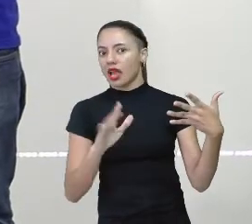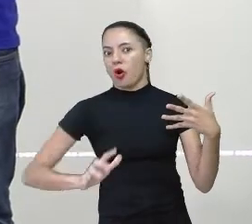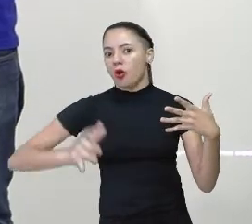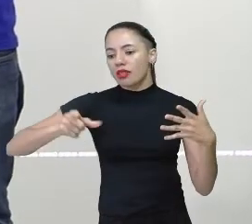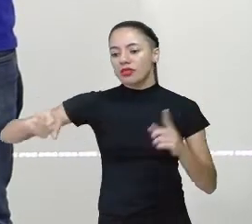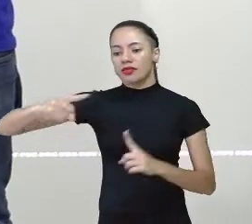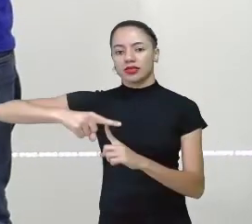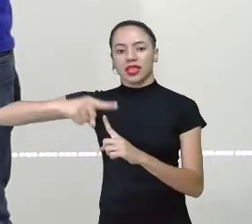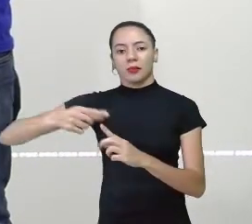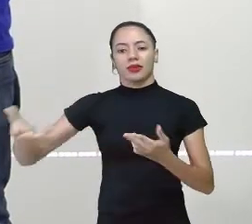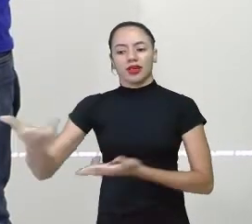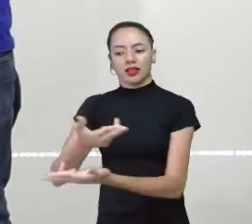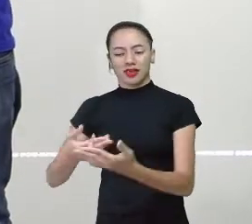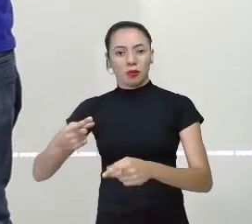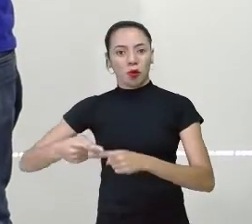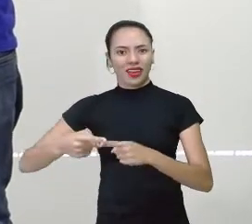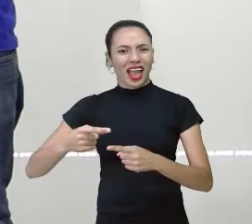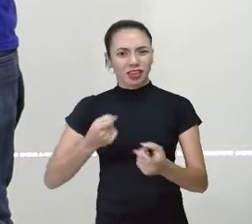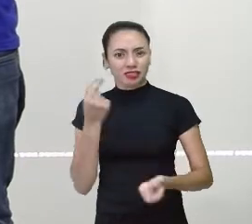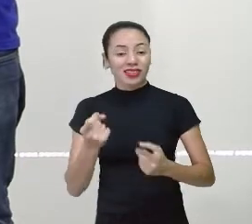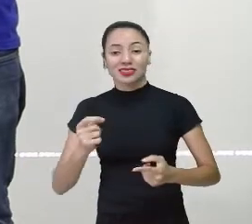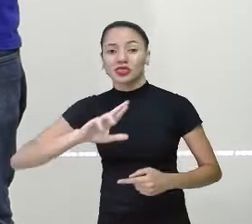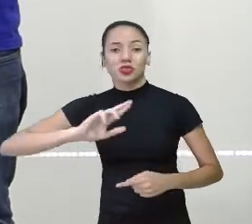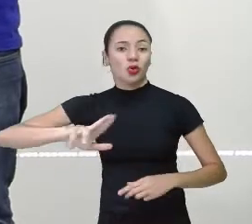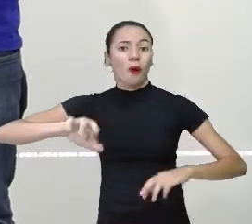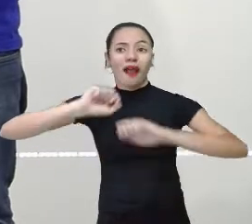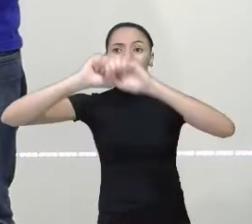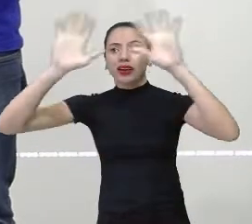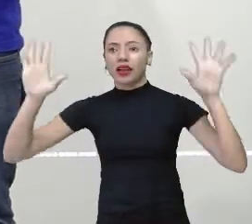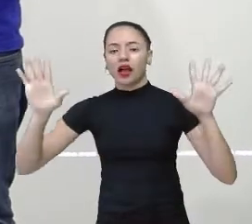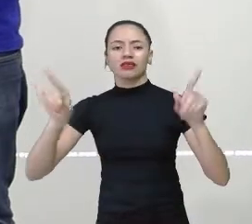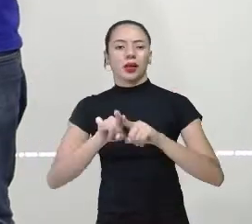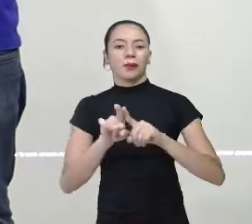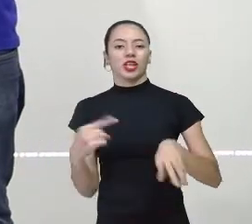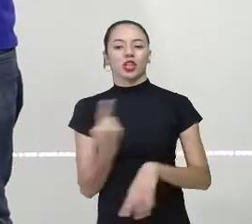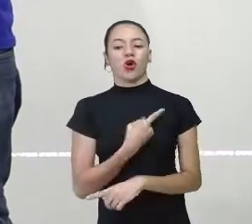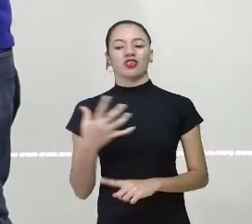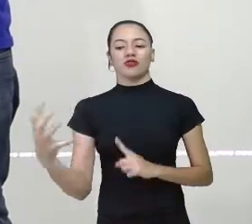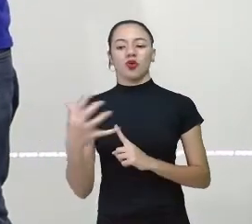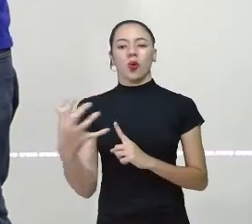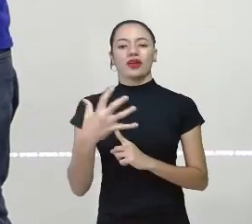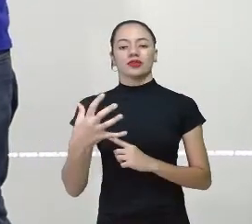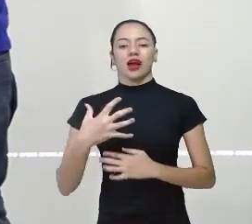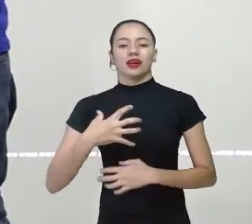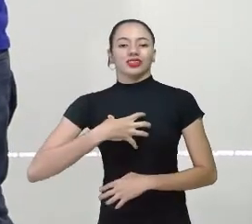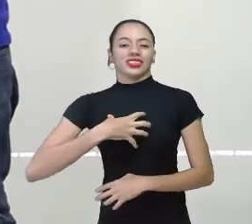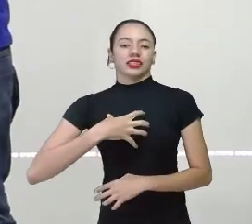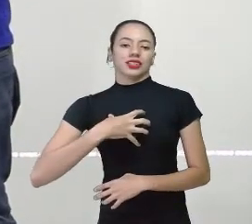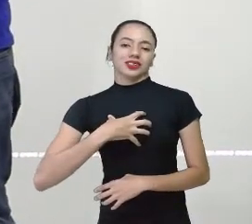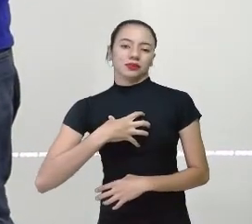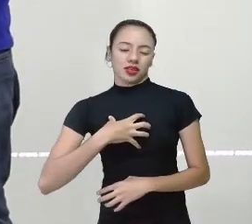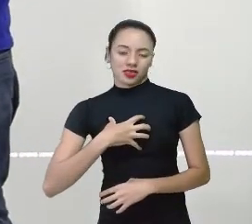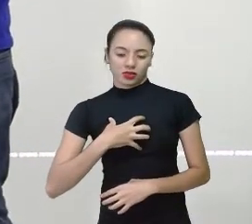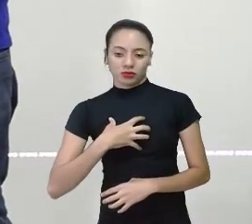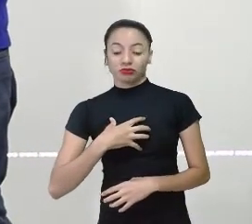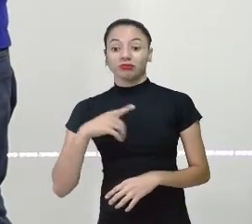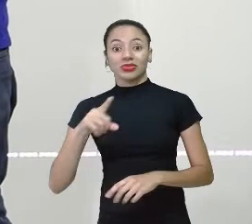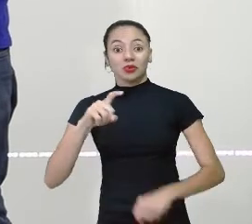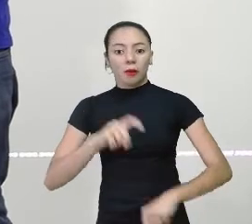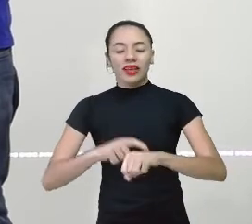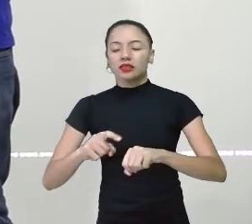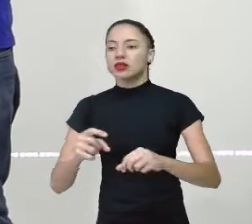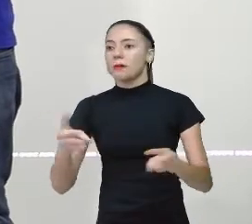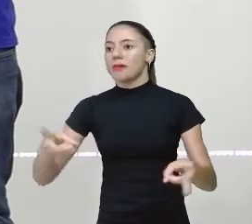sempre tudo está ali tão claro. E outra, a gente está envolvido em sentimentos. Então, até que se perceba o que